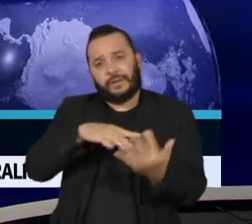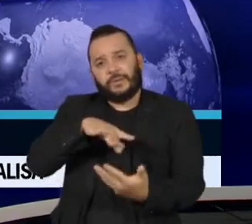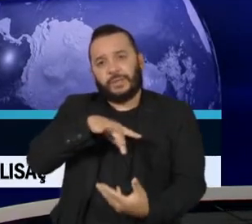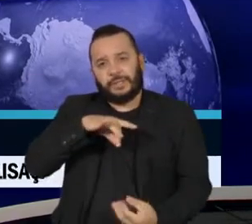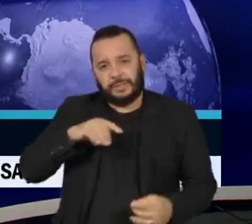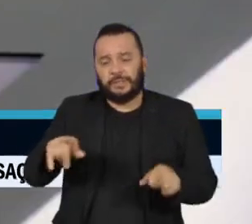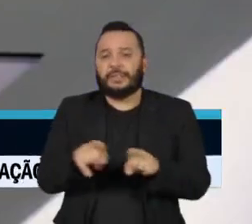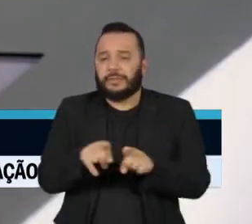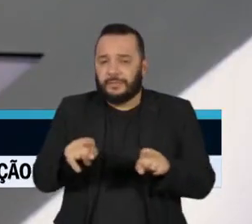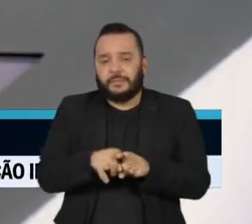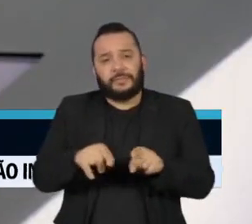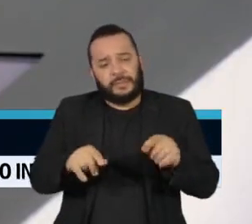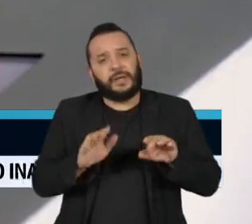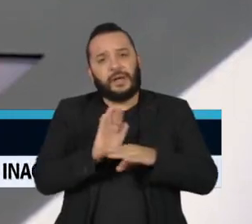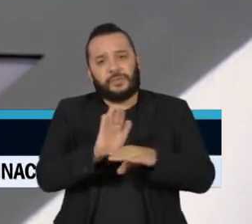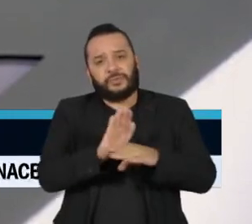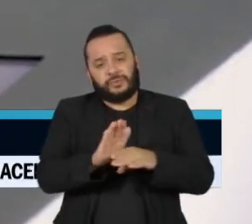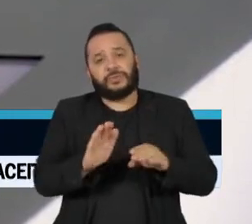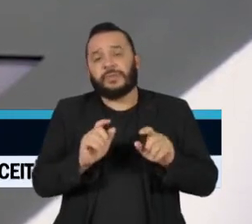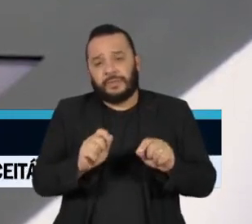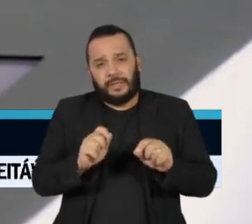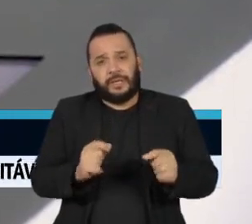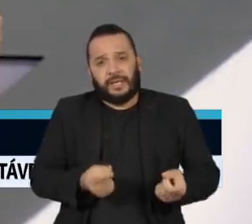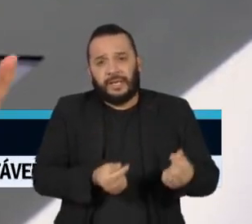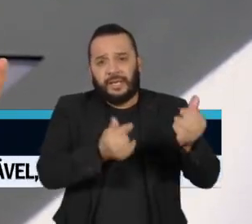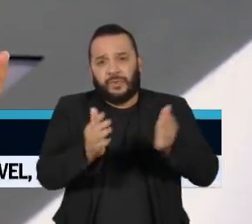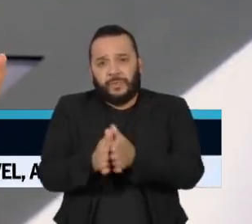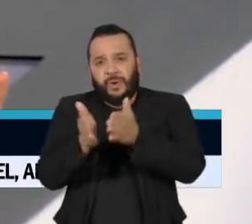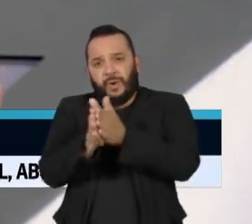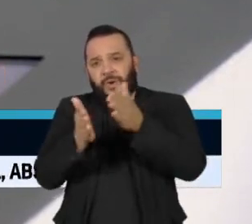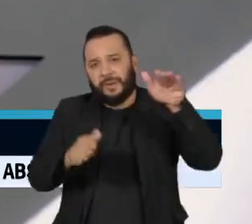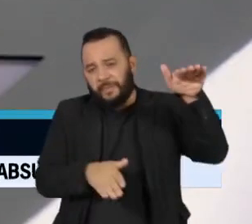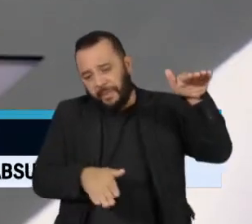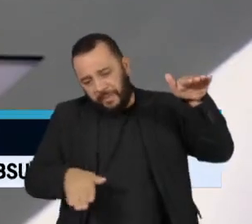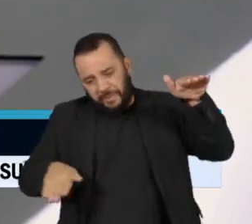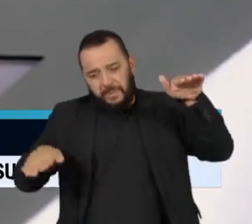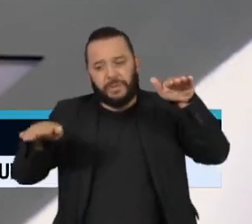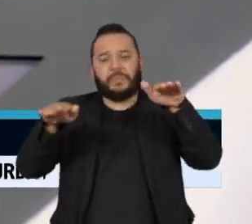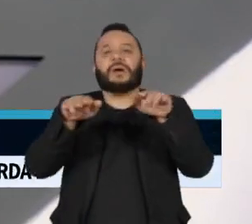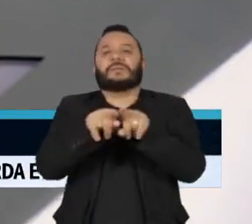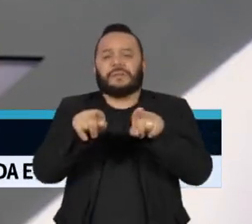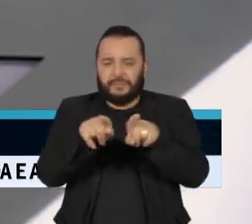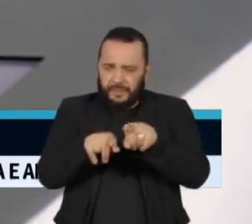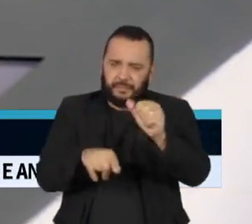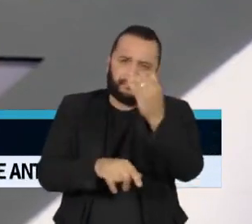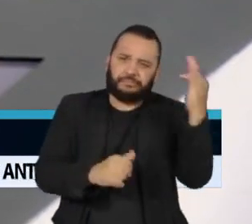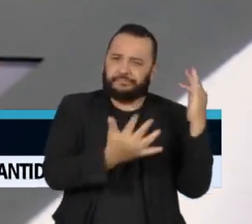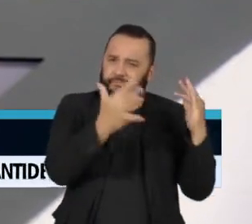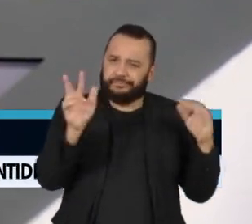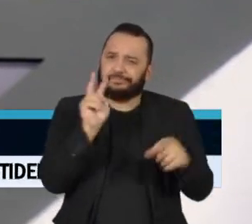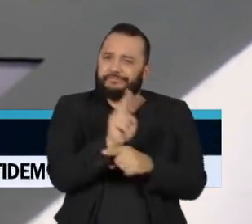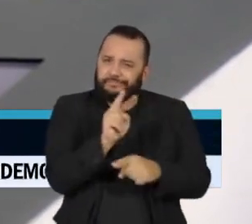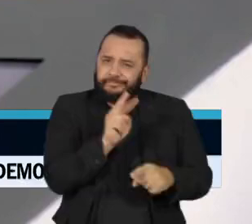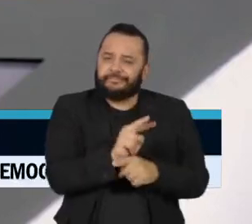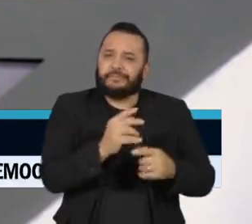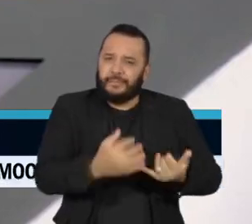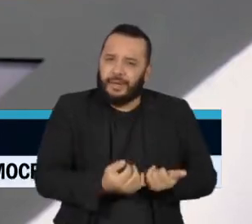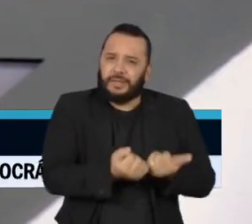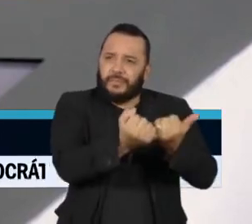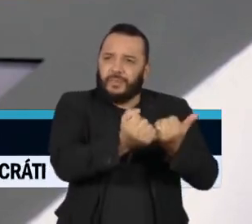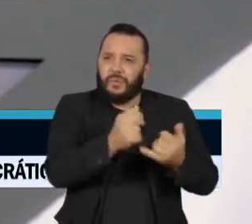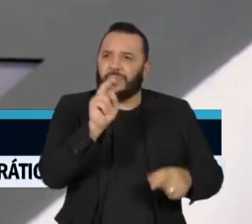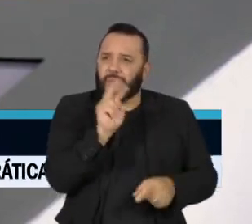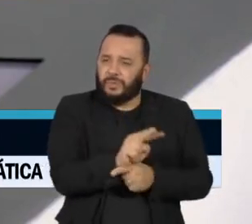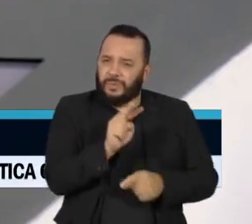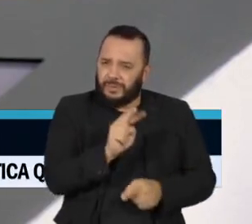da desigualdade social e a terceira era a questão ambiental era a mudança do patrimônio preservação do nosso patrimônio ambiental que tinha que ser